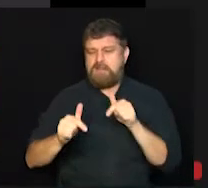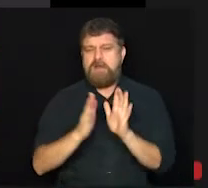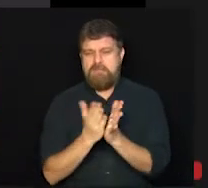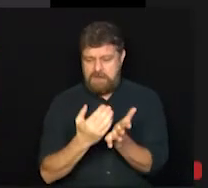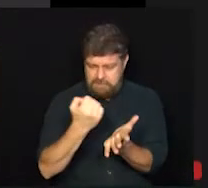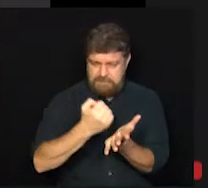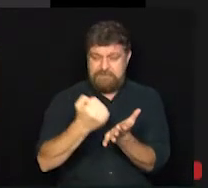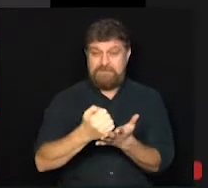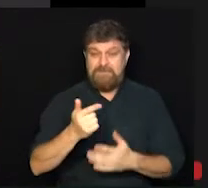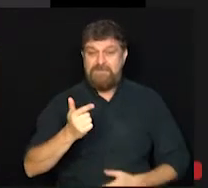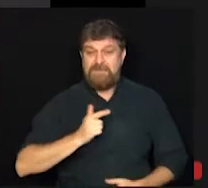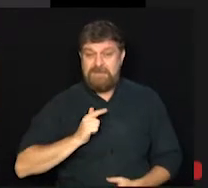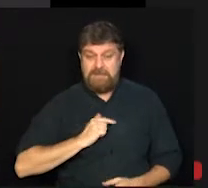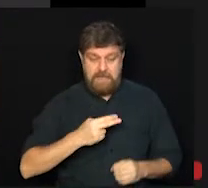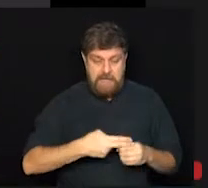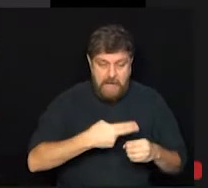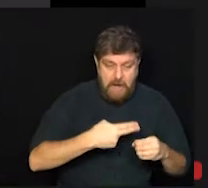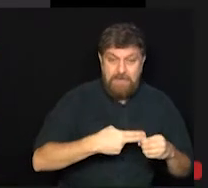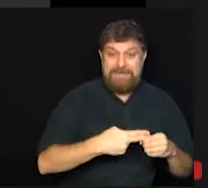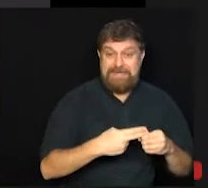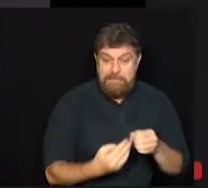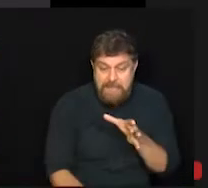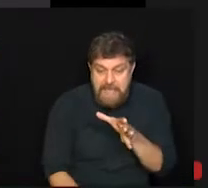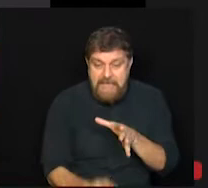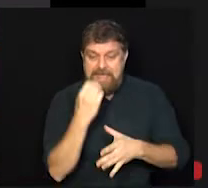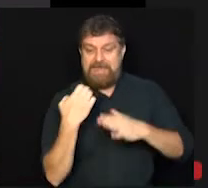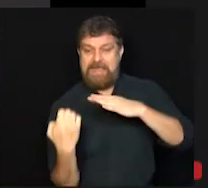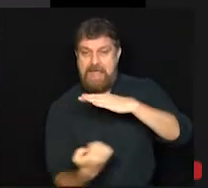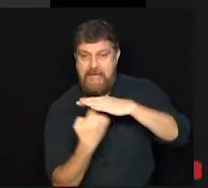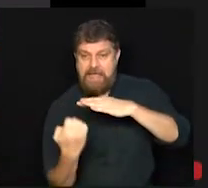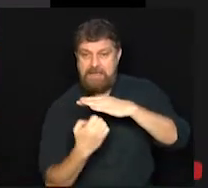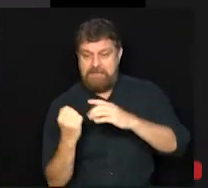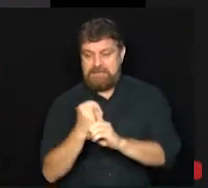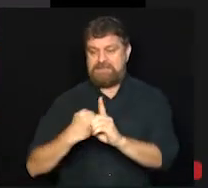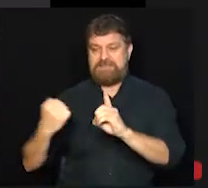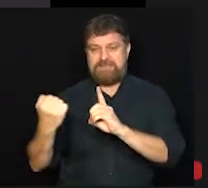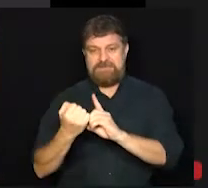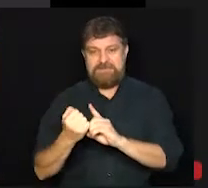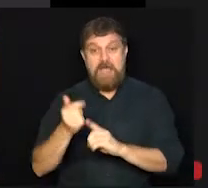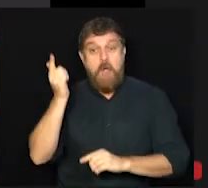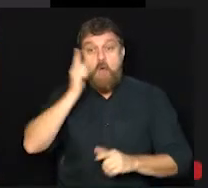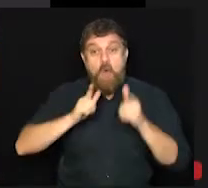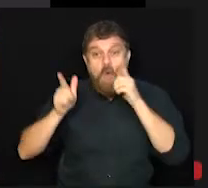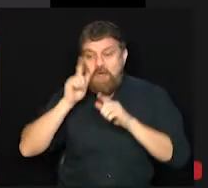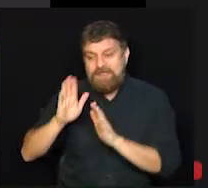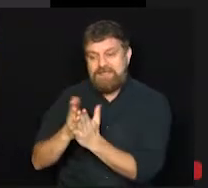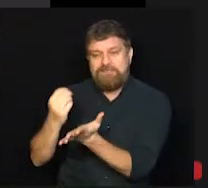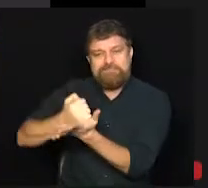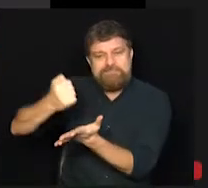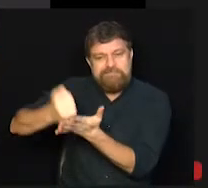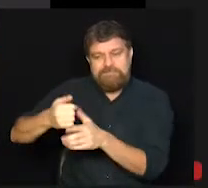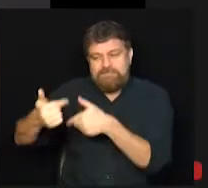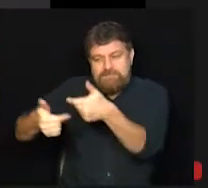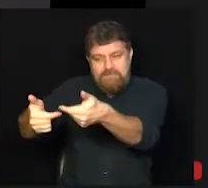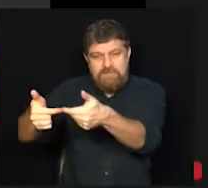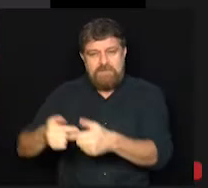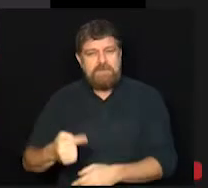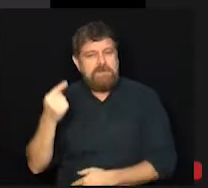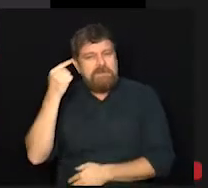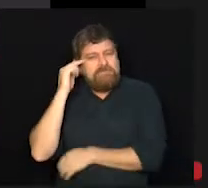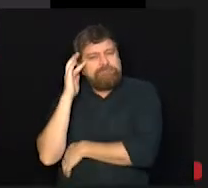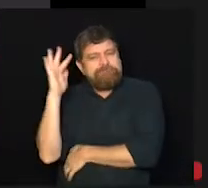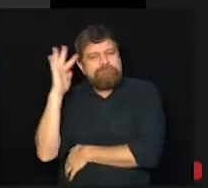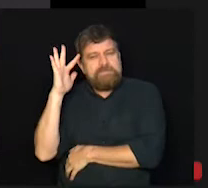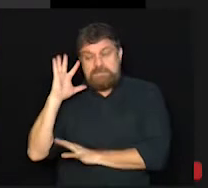Então, existe uma contribuição para o desenvolvimento social que é muito grande. E aí, voltando tudo isso, pensando em